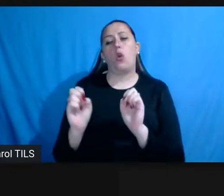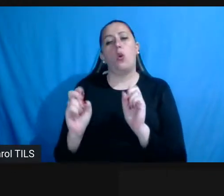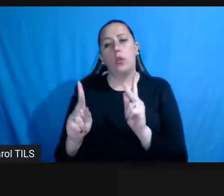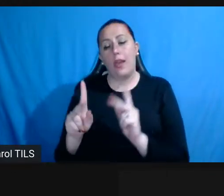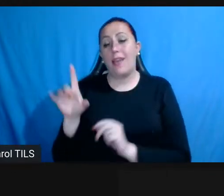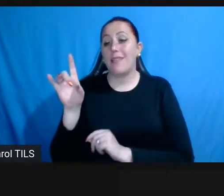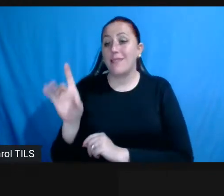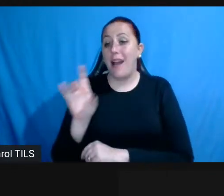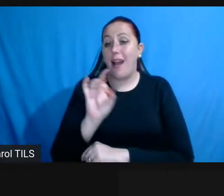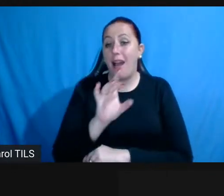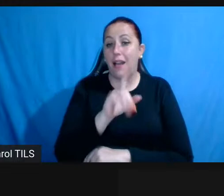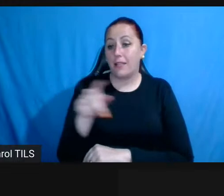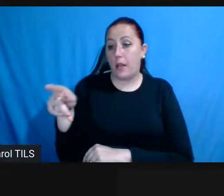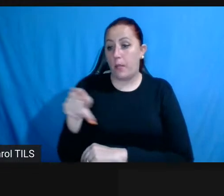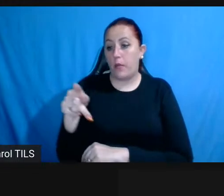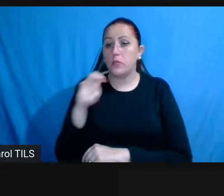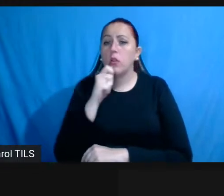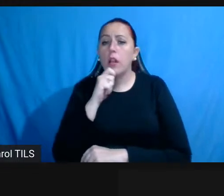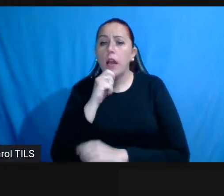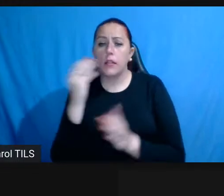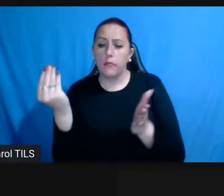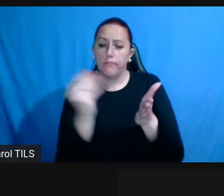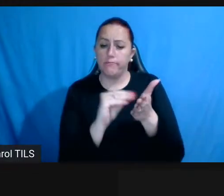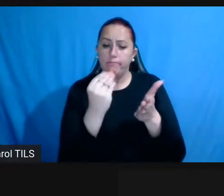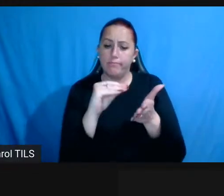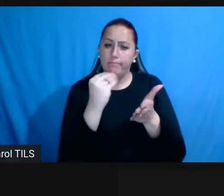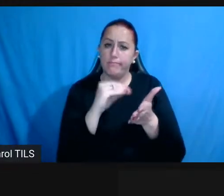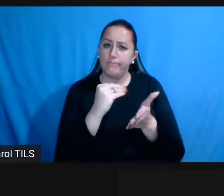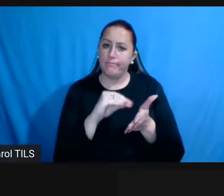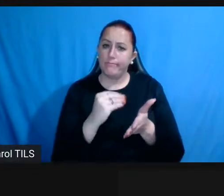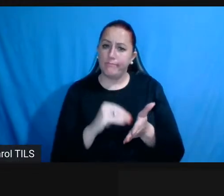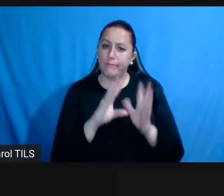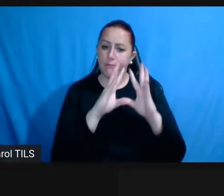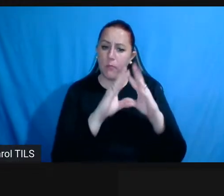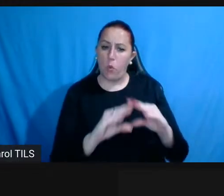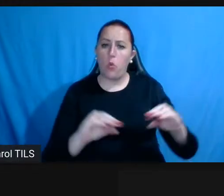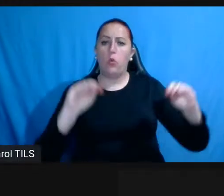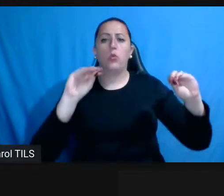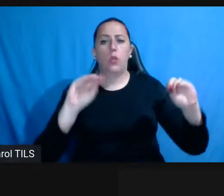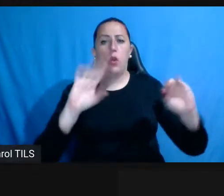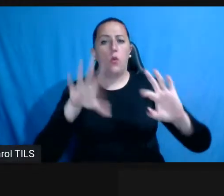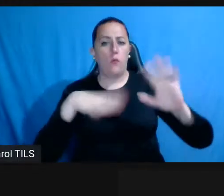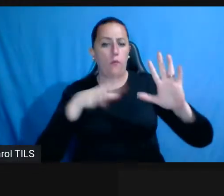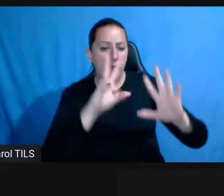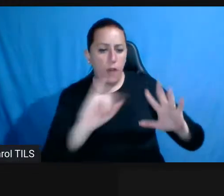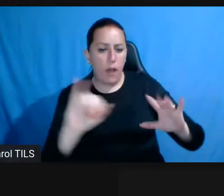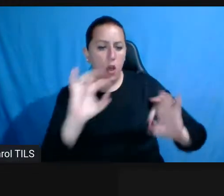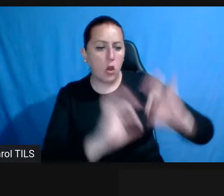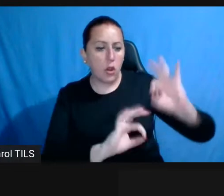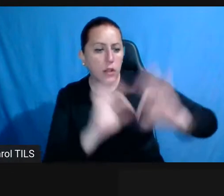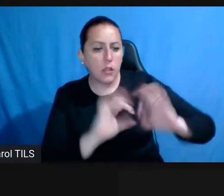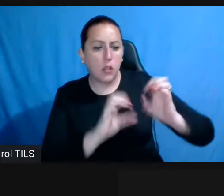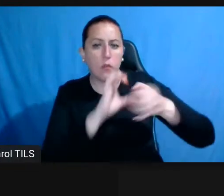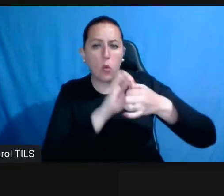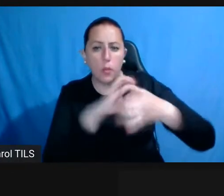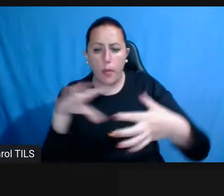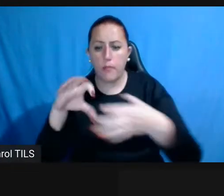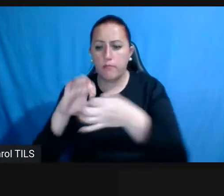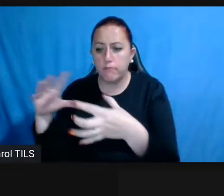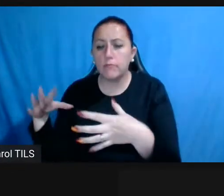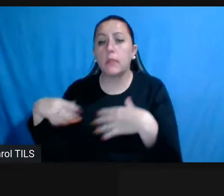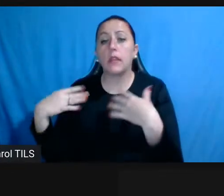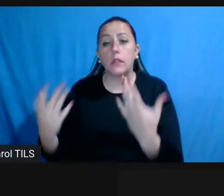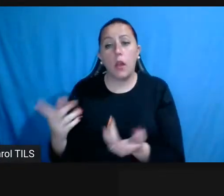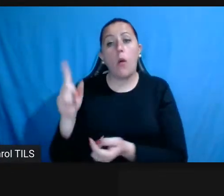estão inserindo no Moodle e à medida que eles vão organizando, eles vão liberando. Então, quer dizer,